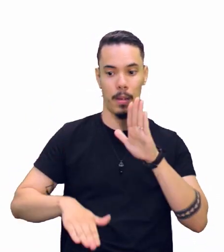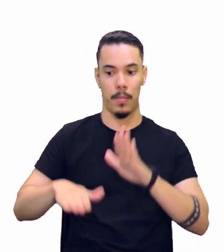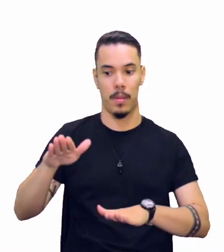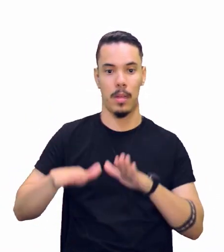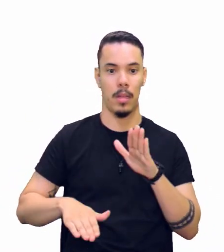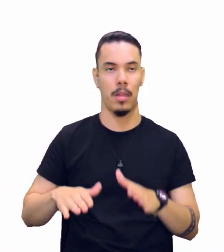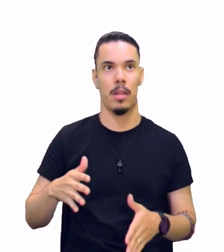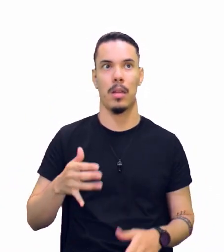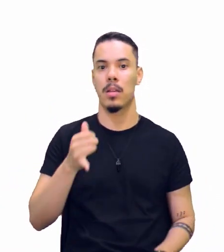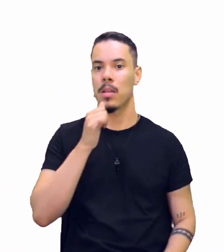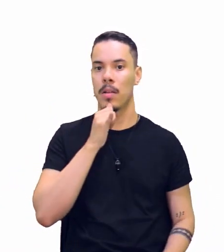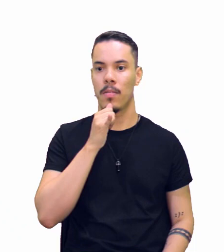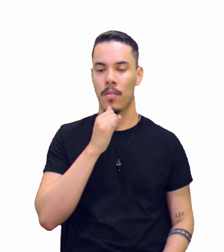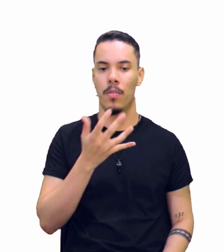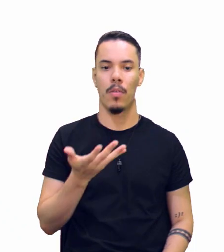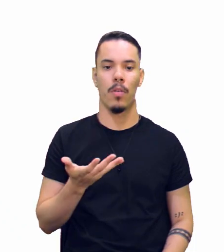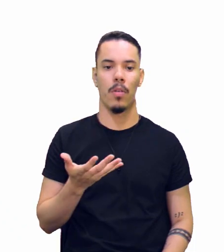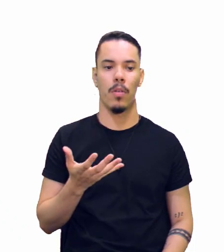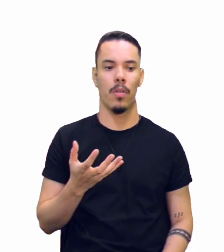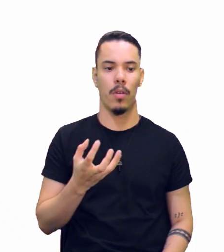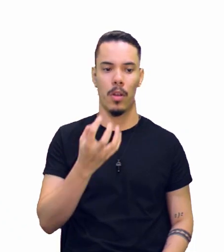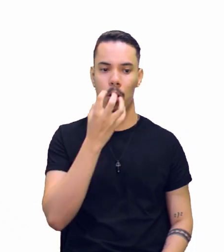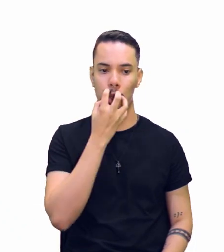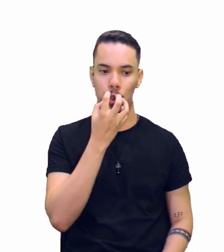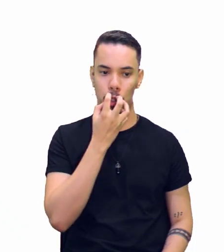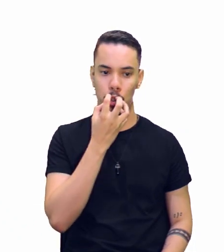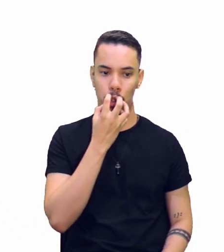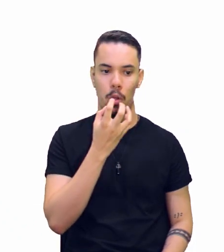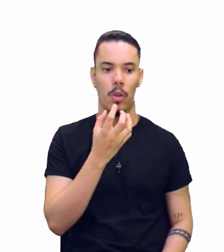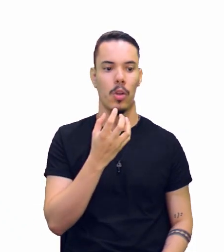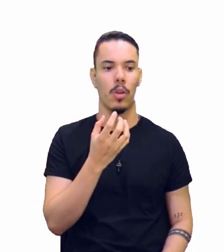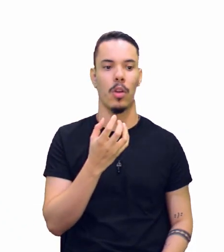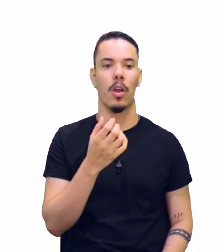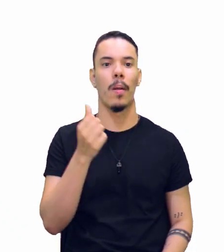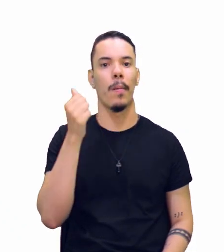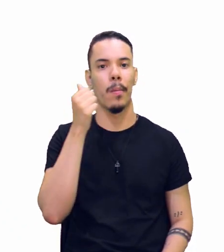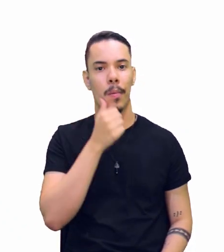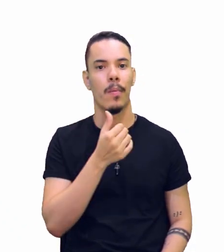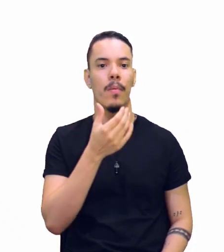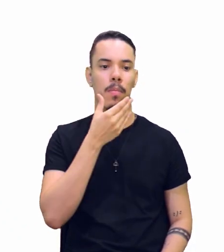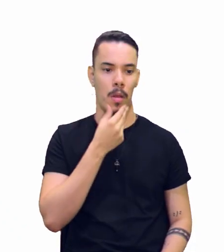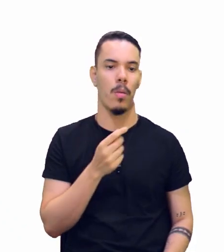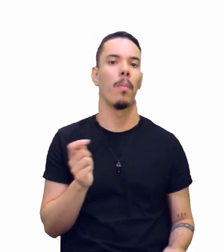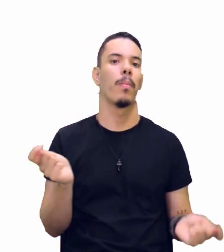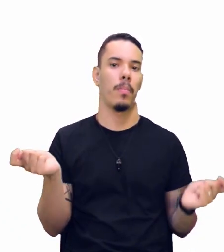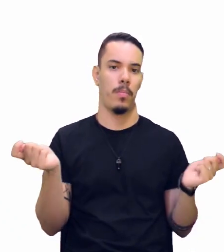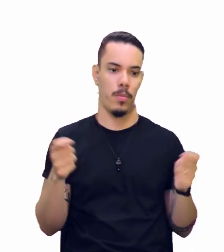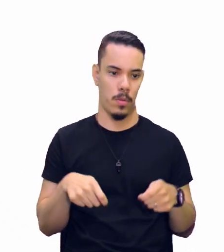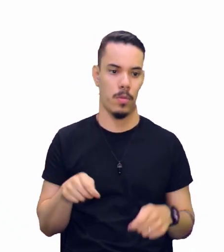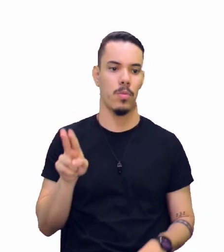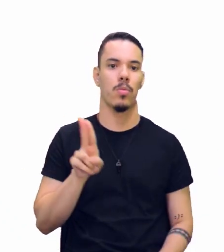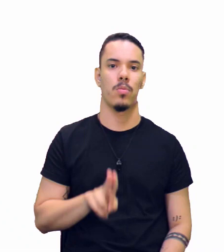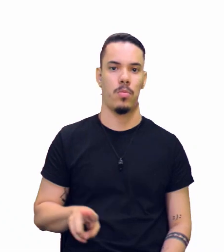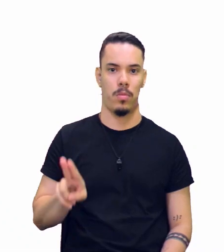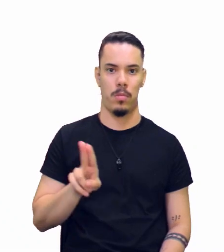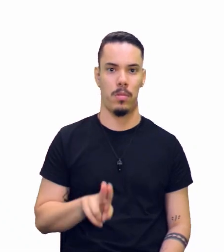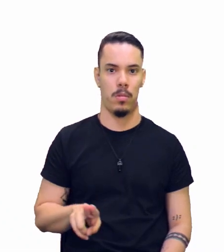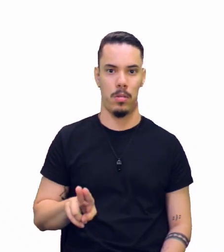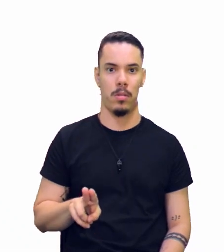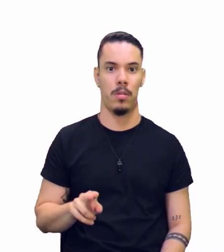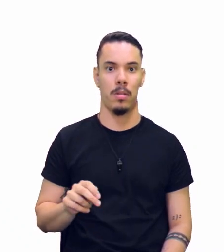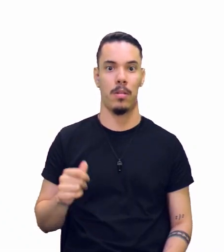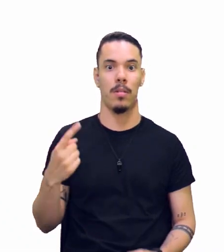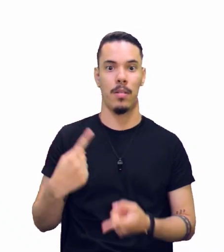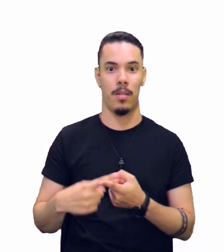for um pet, você pode usar he para macho e she para fêmea, até porque pet às vezes é mais humano do que o